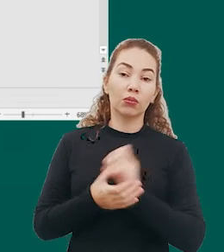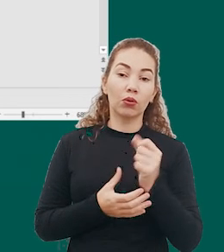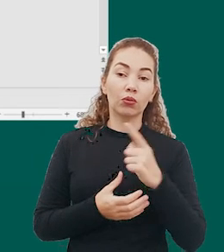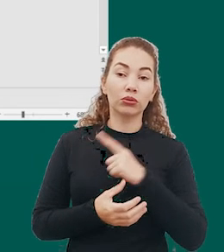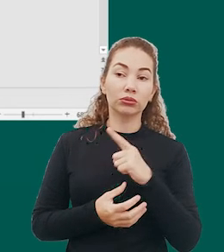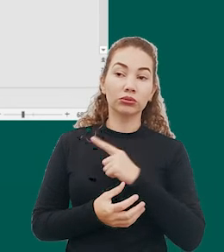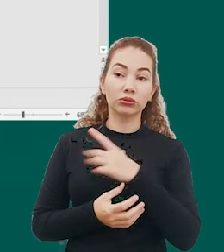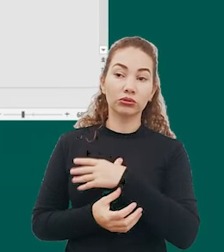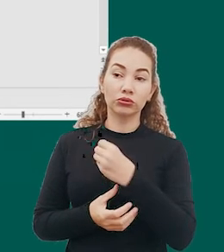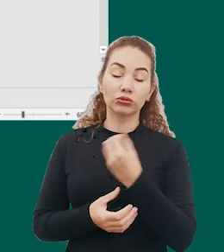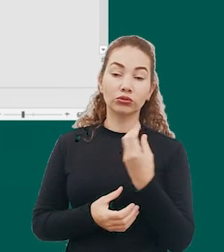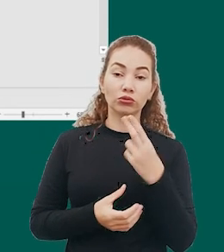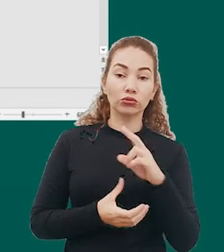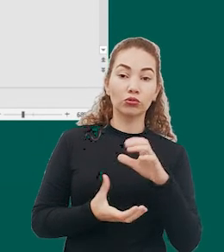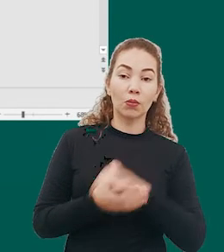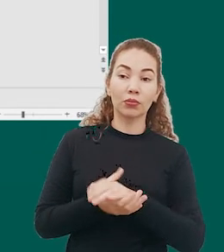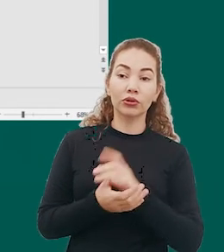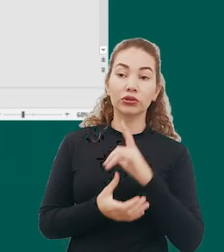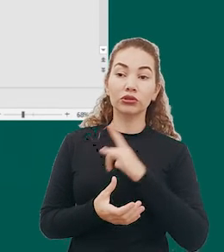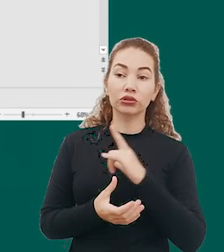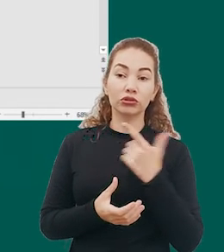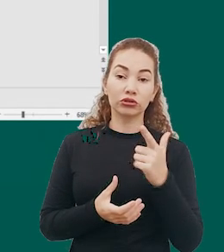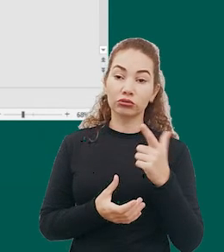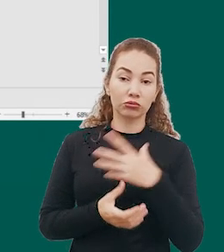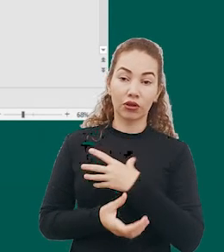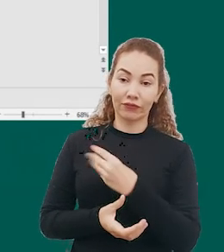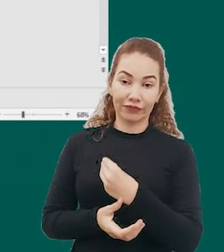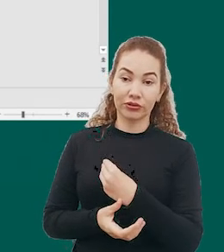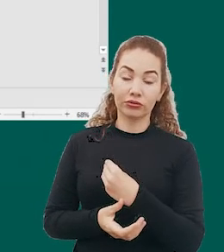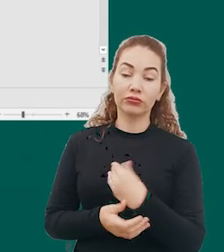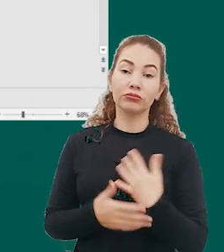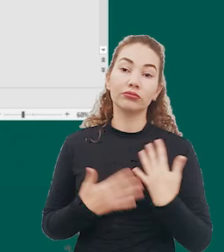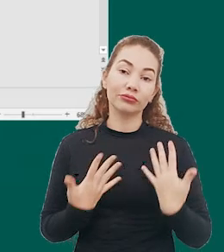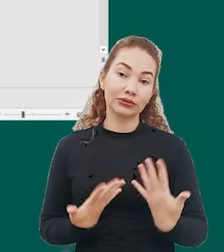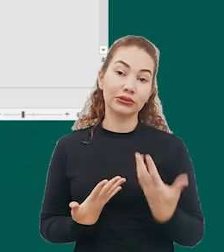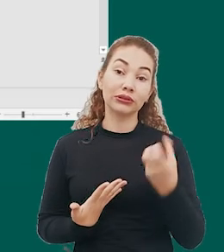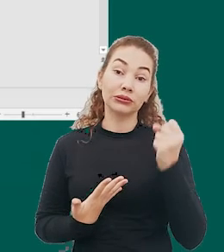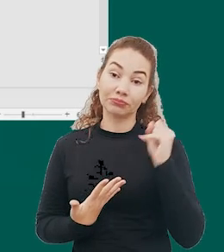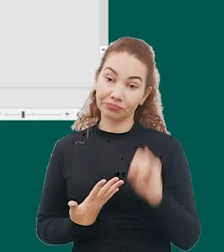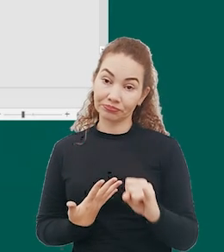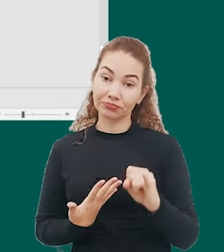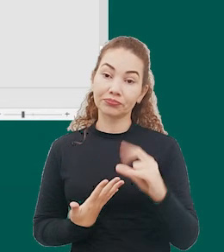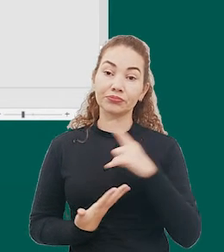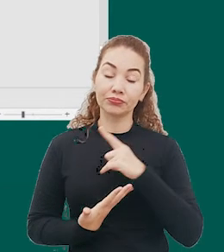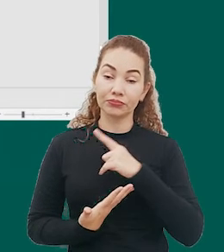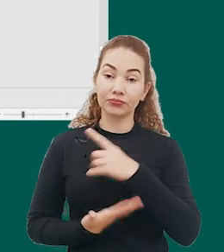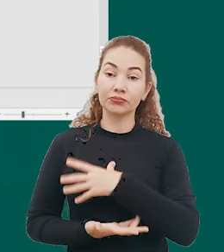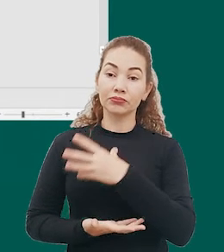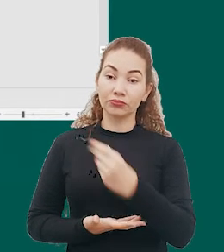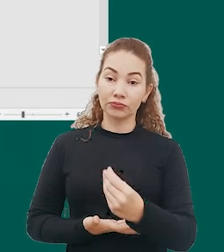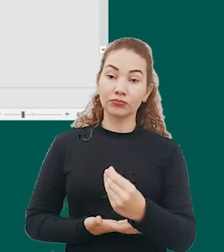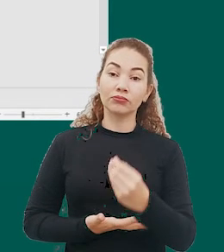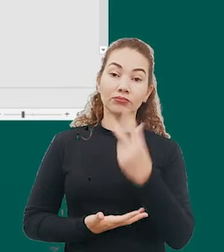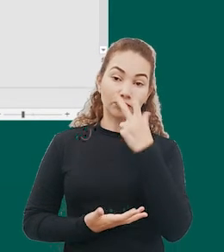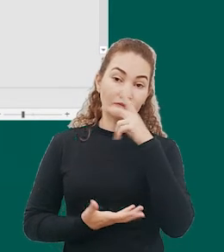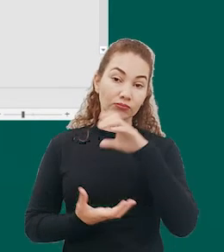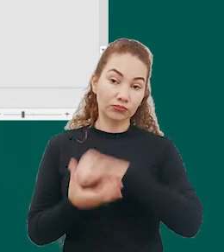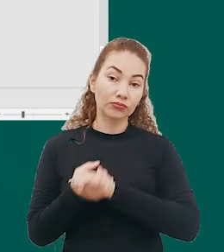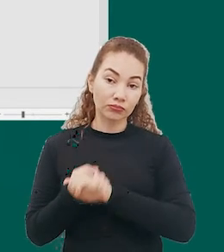nós tenhamos filhos ou companheiro com o qual nós não tenhamos filhos. Se tem filho como um